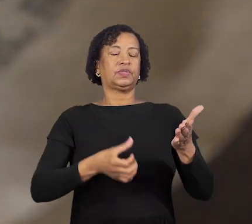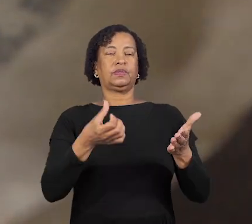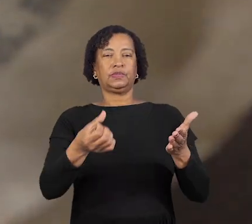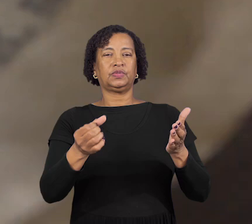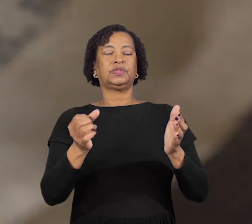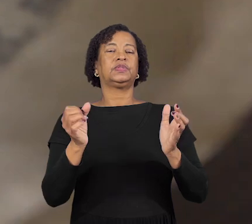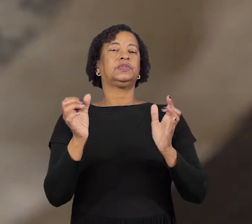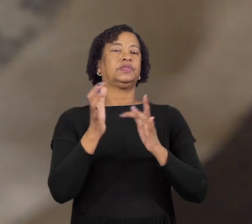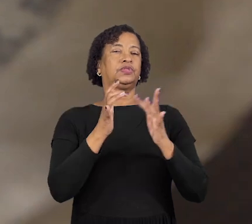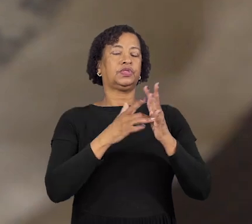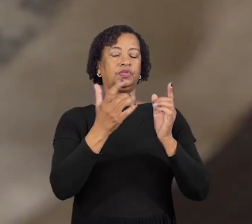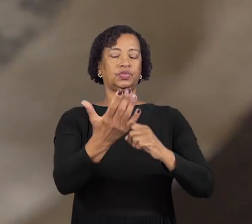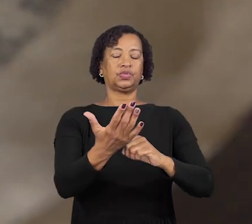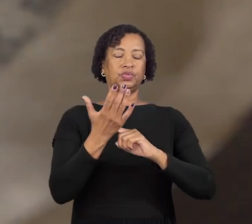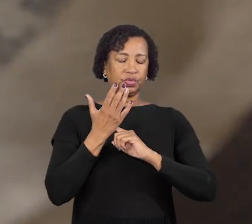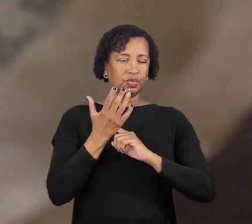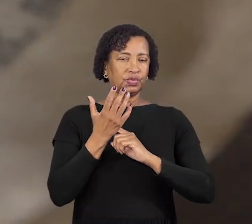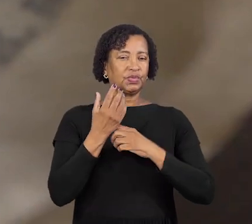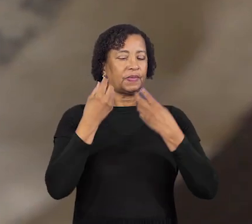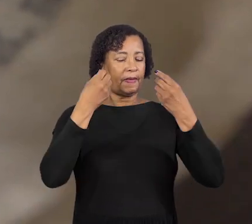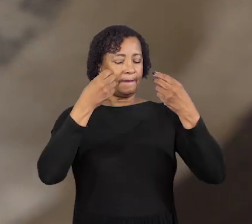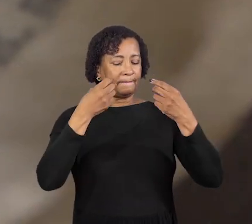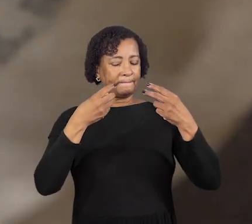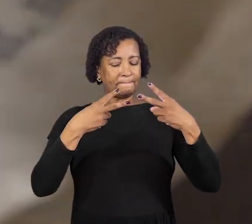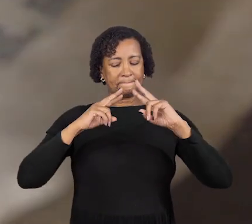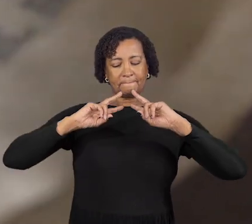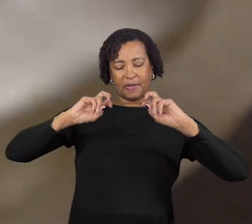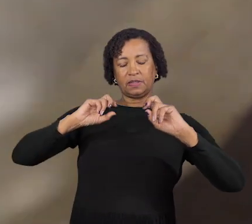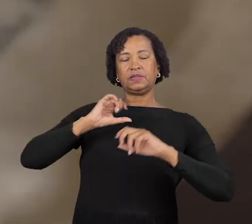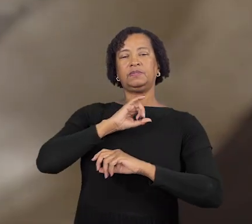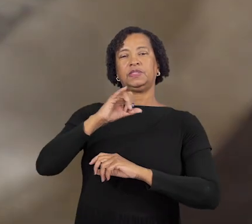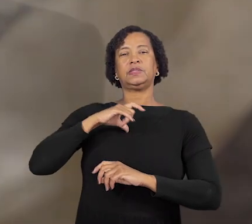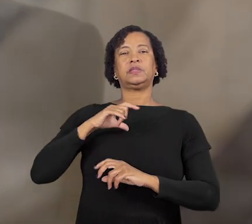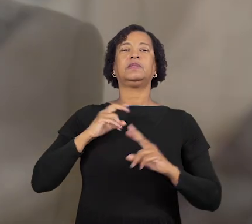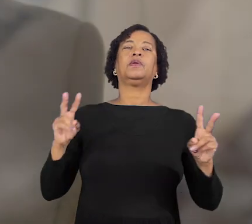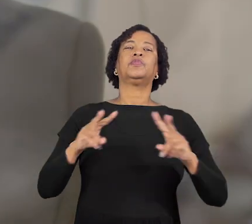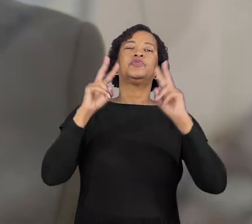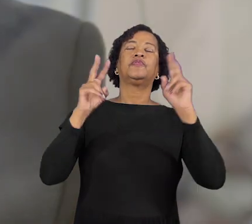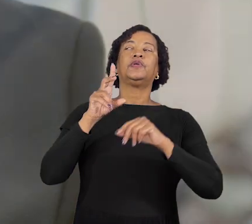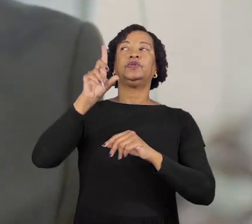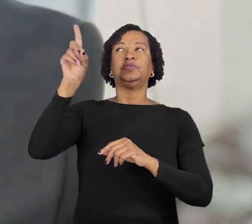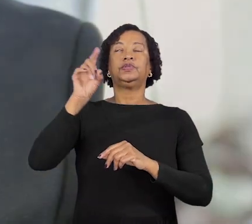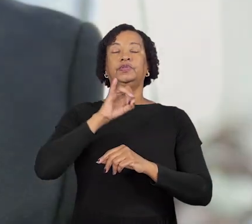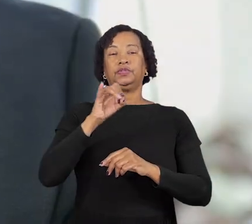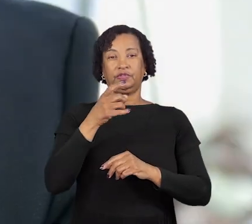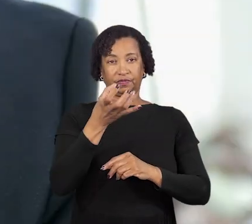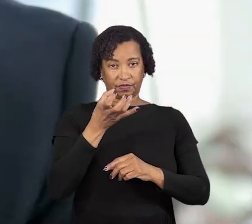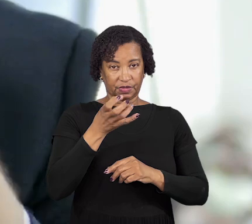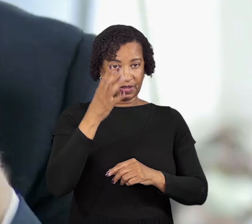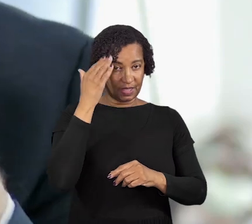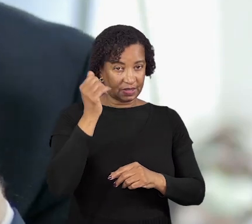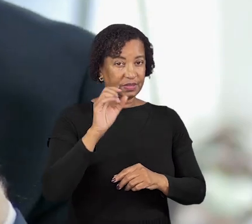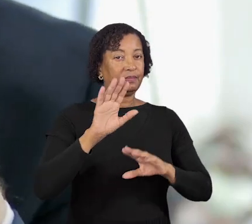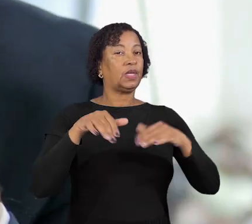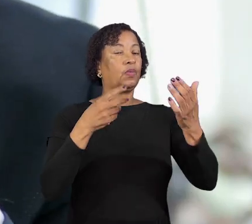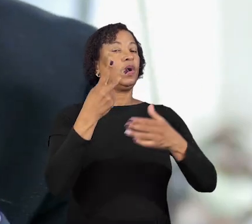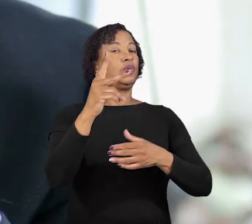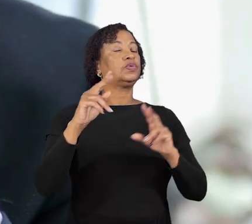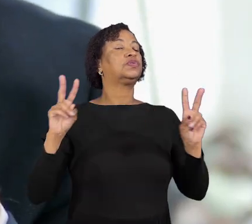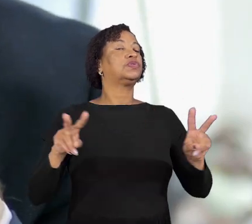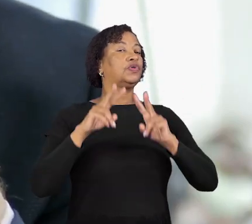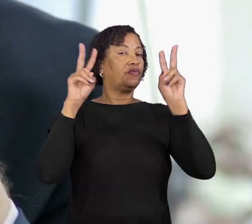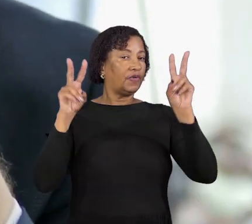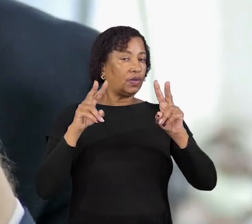ajuda a verificar se realmente temos os valores de Deus. De acordo com Jesus, se você quer saber quais são os seus